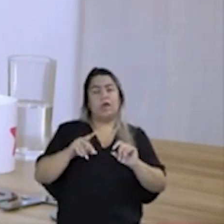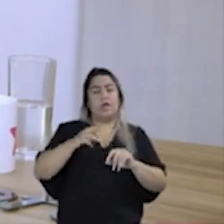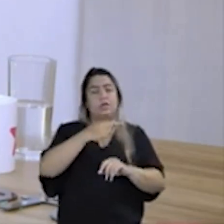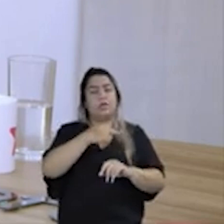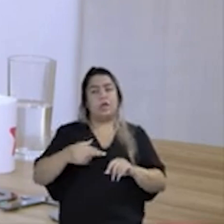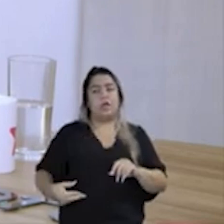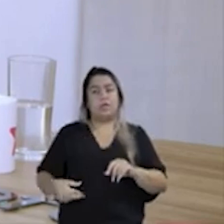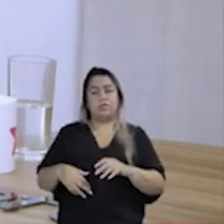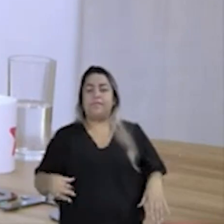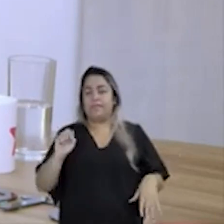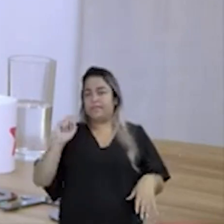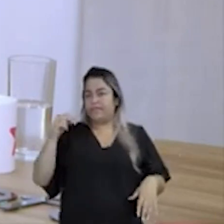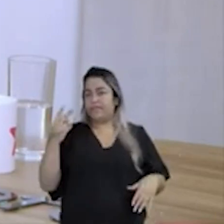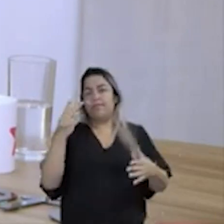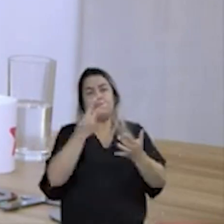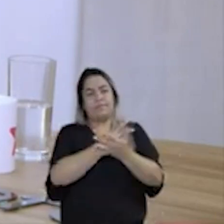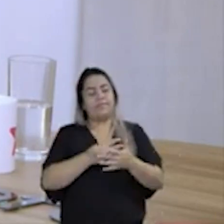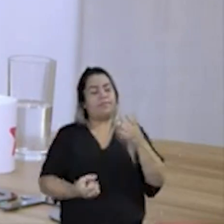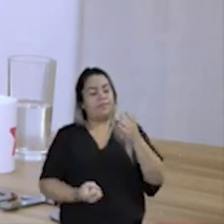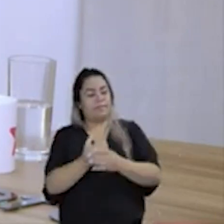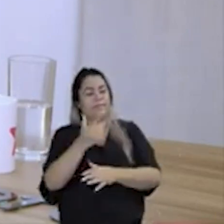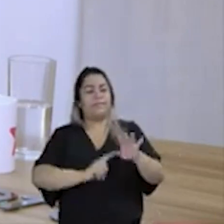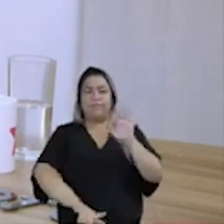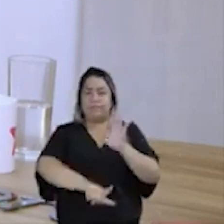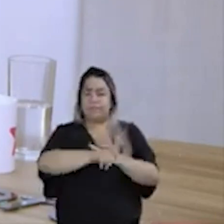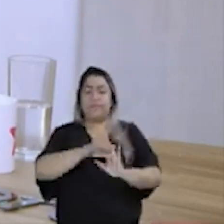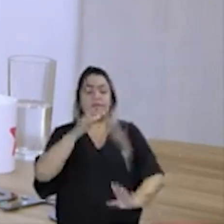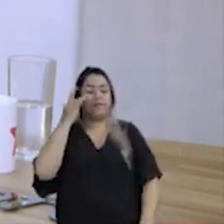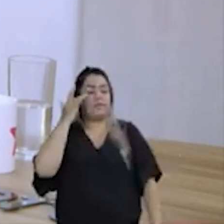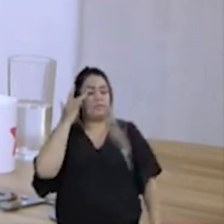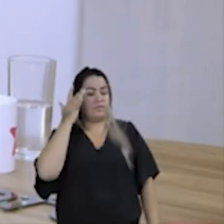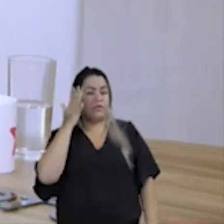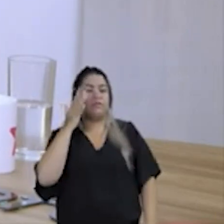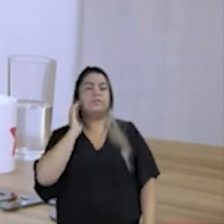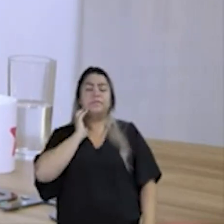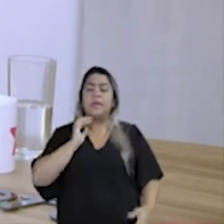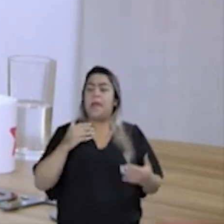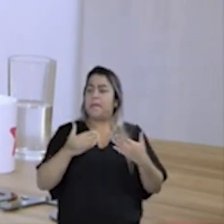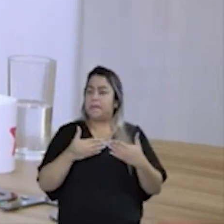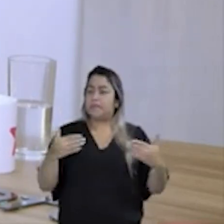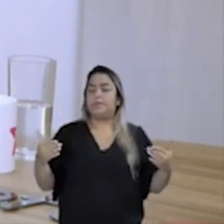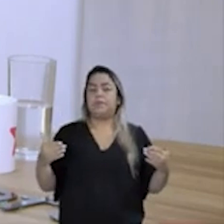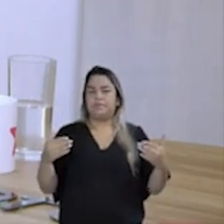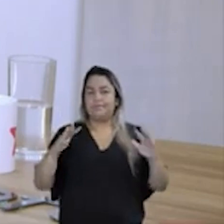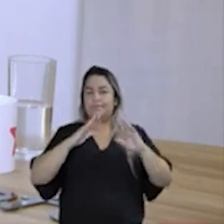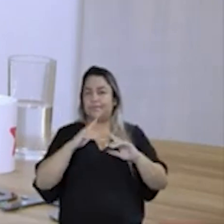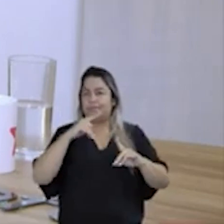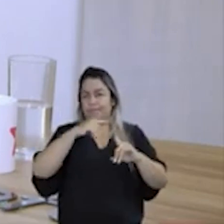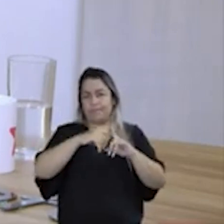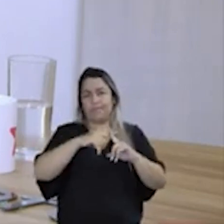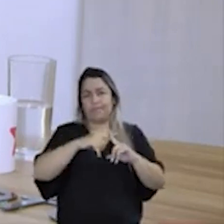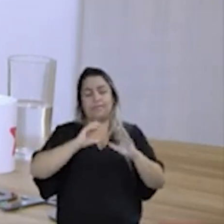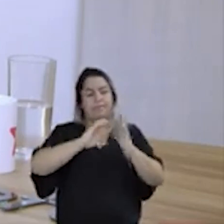criada nos governos do PT. Nós criamos leis que facilitaram, inclusive, a abertura de igrejas. Foi no governo do PT que mais